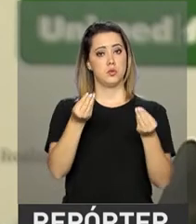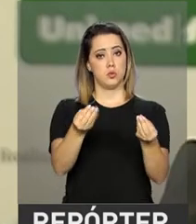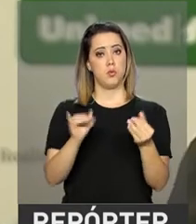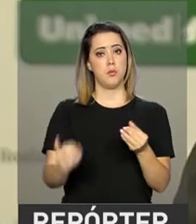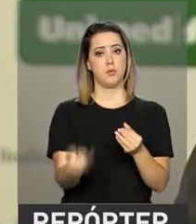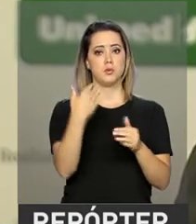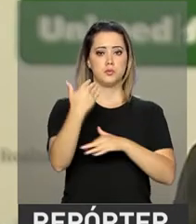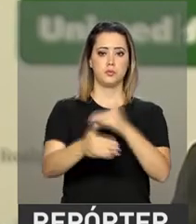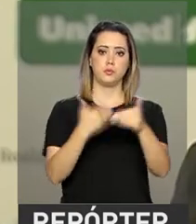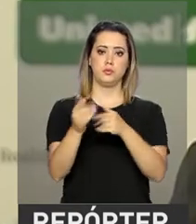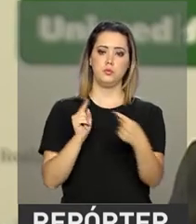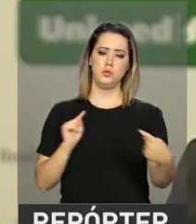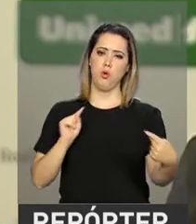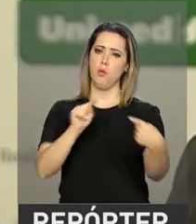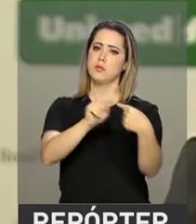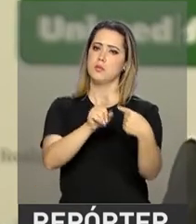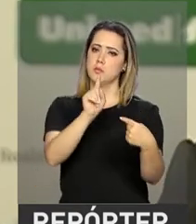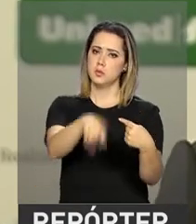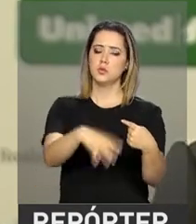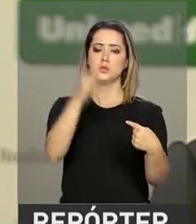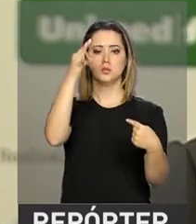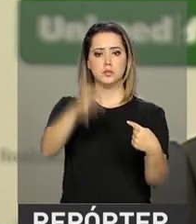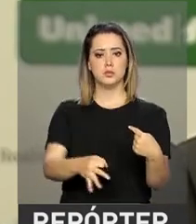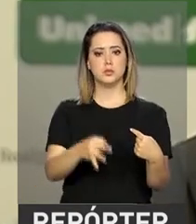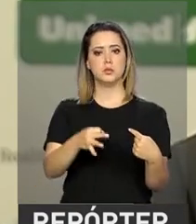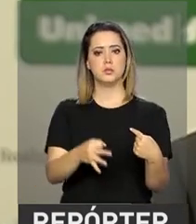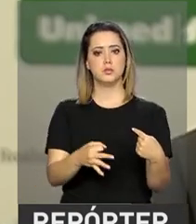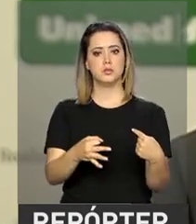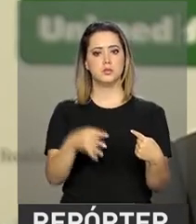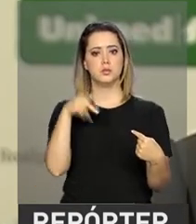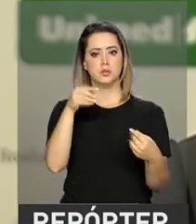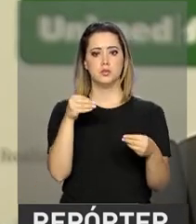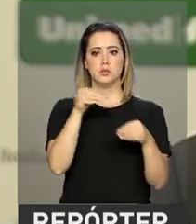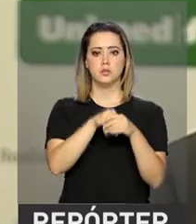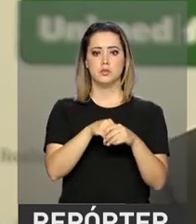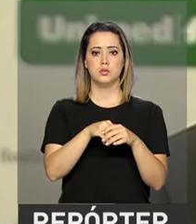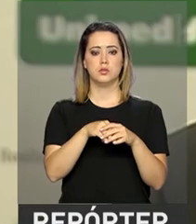de avançar nessa direção, evidentemente,